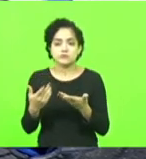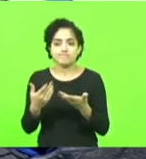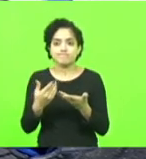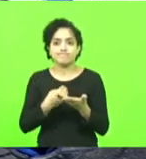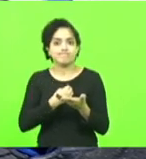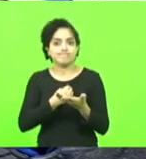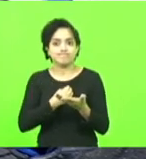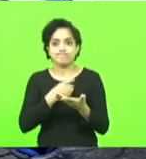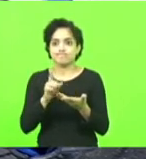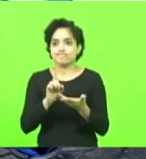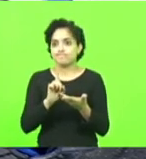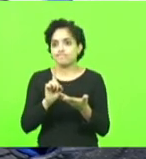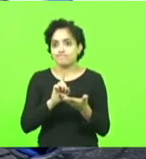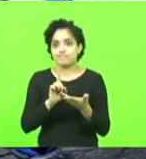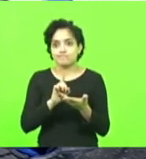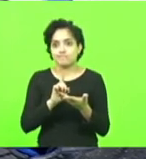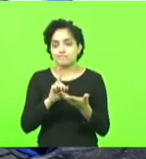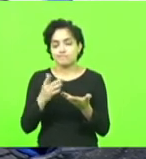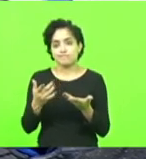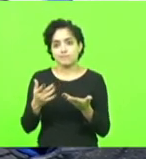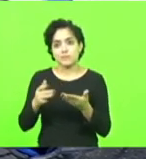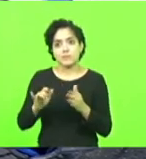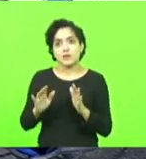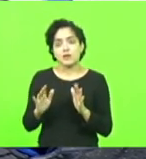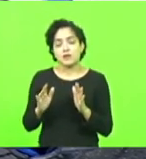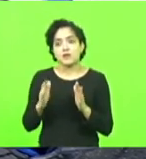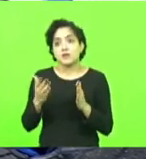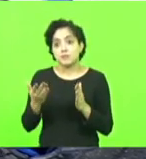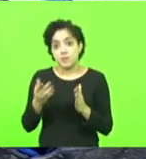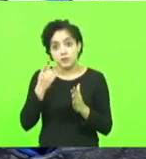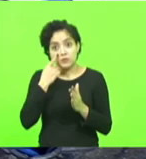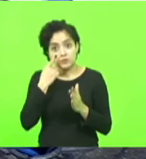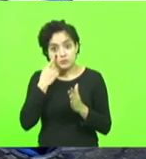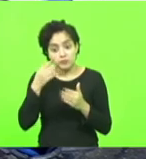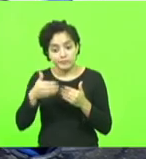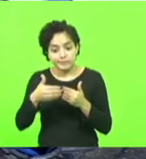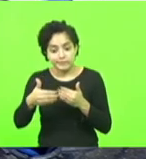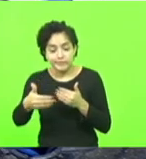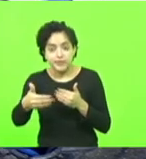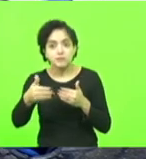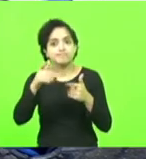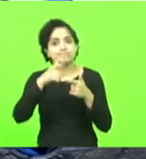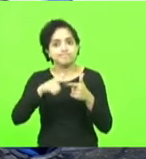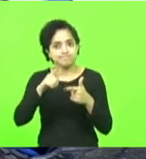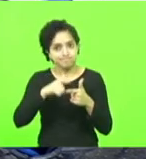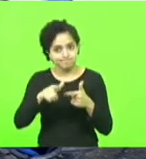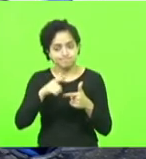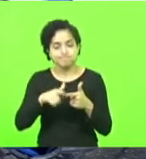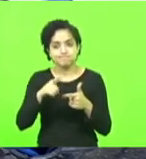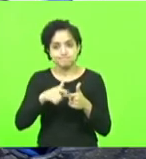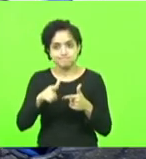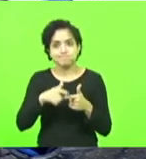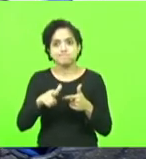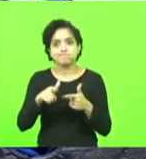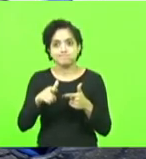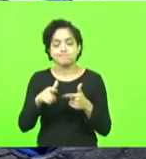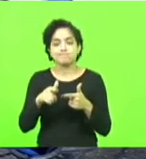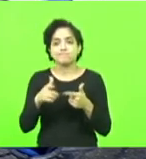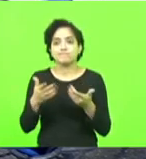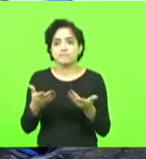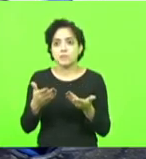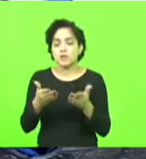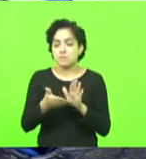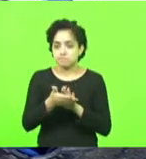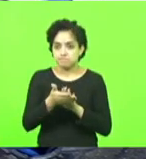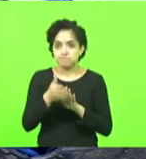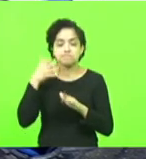aqui, porque saco vazio não para em pé. E, pelo que eu estou vendo, a coisa está muito, muito triste. Parabéns pelo seu discurso